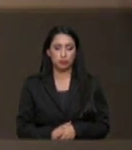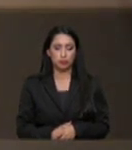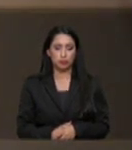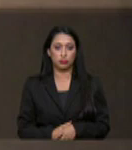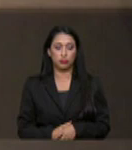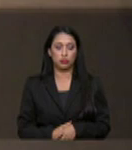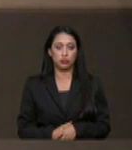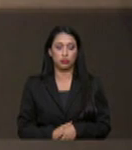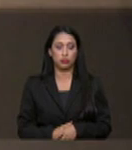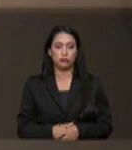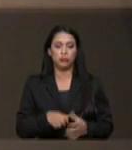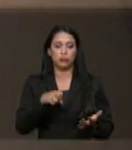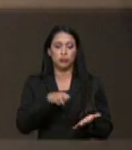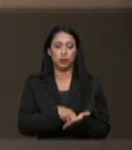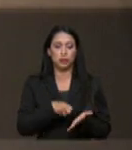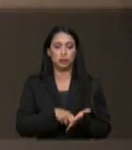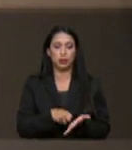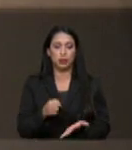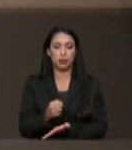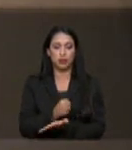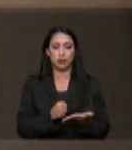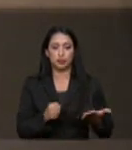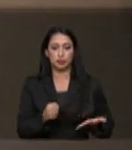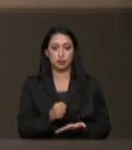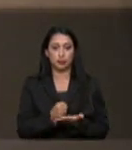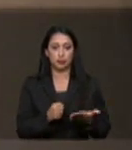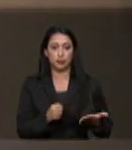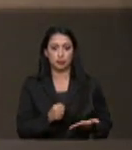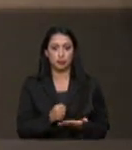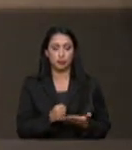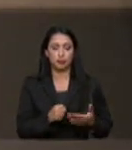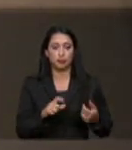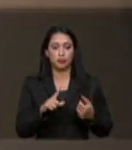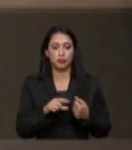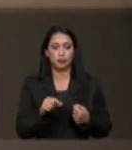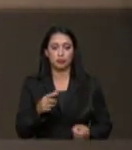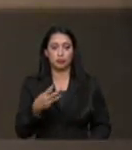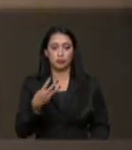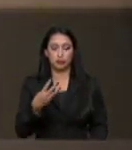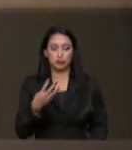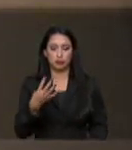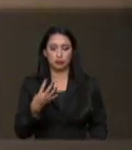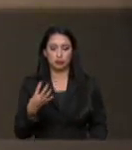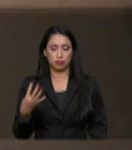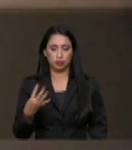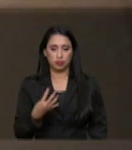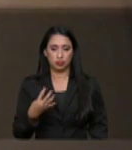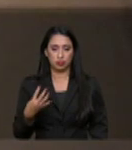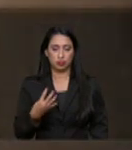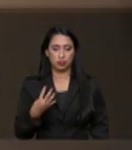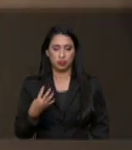aplico a pena-base em relação ao artigo 344